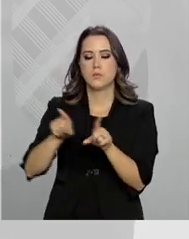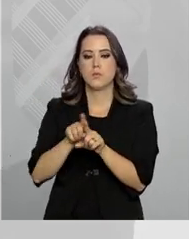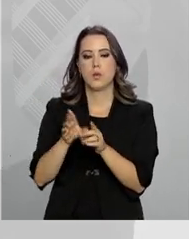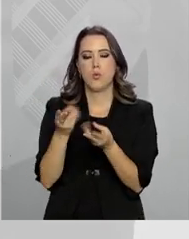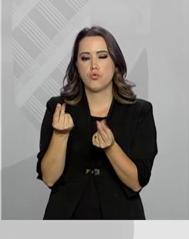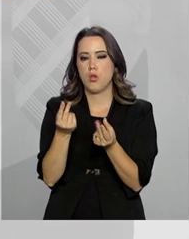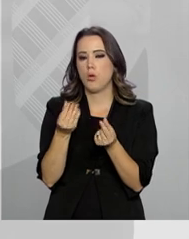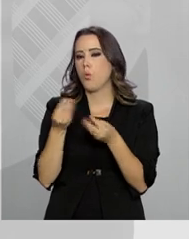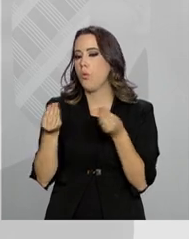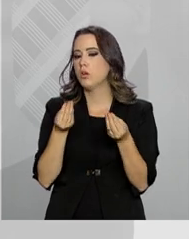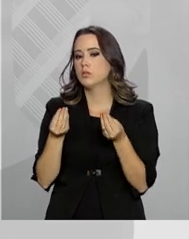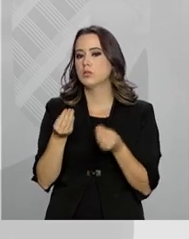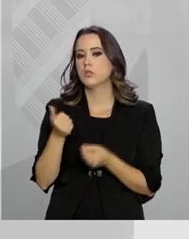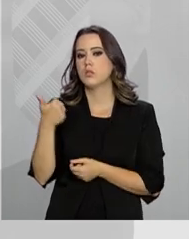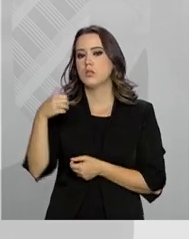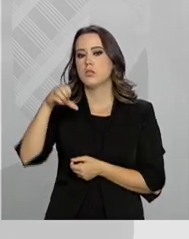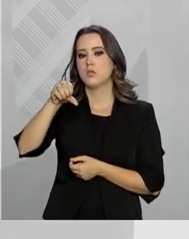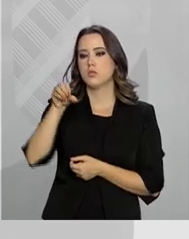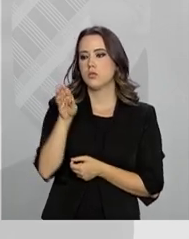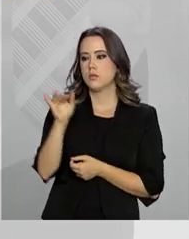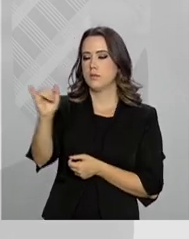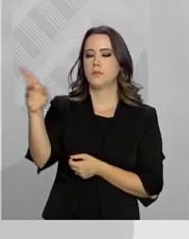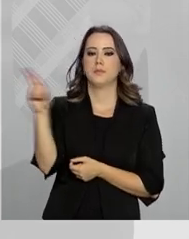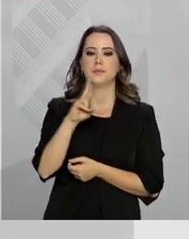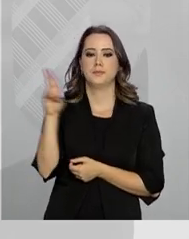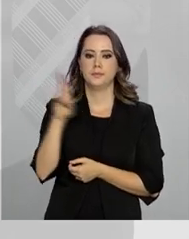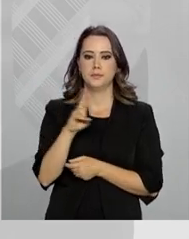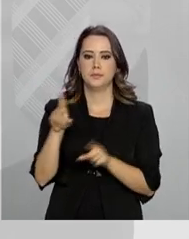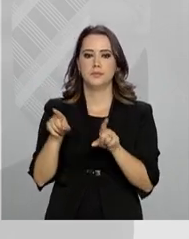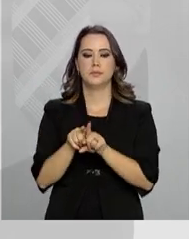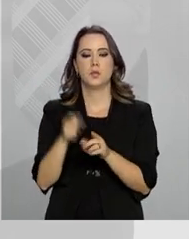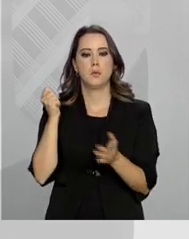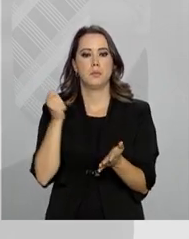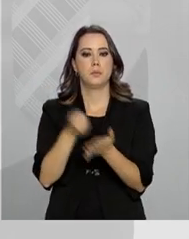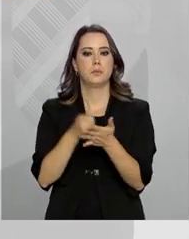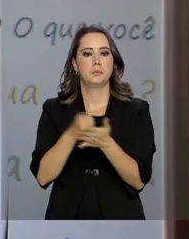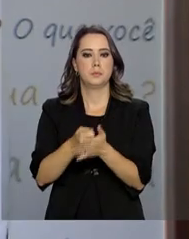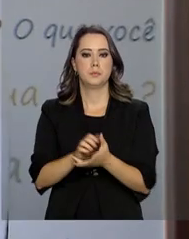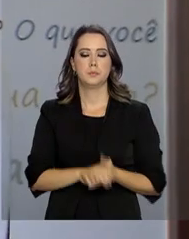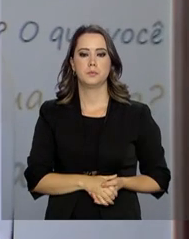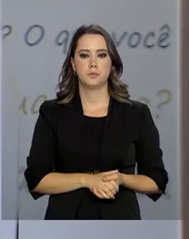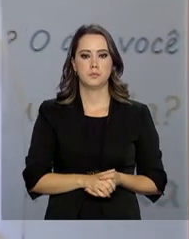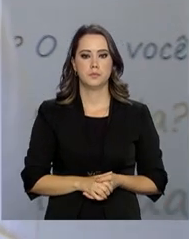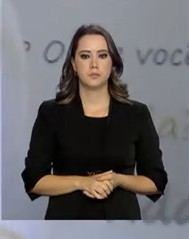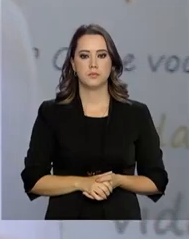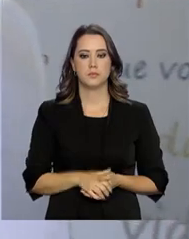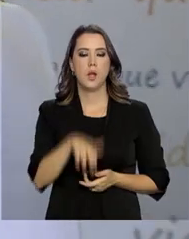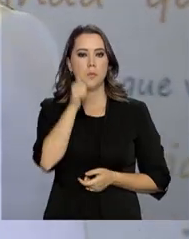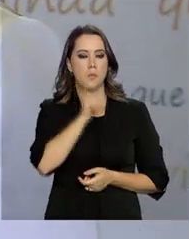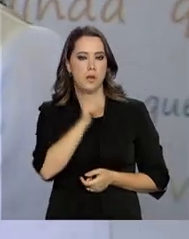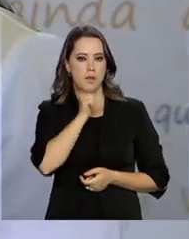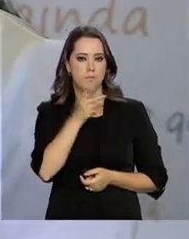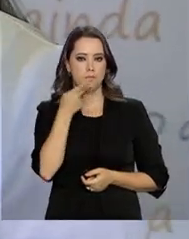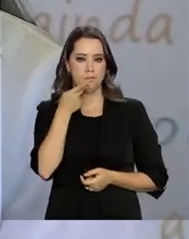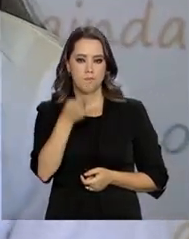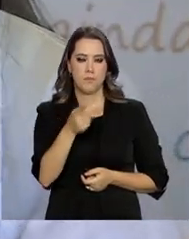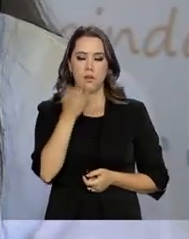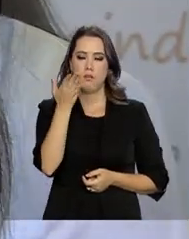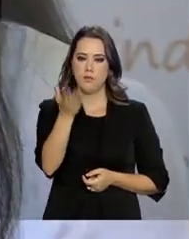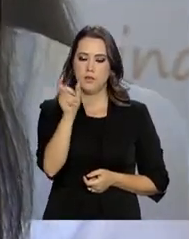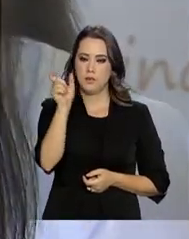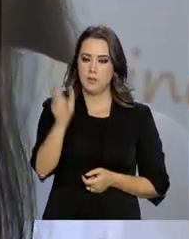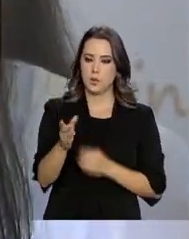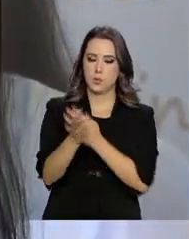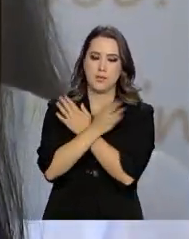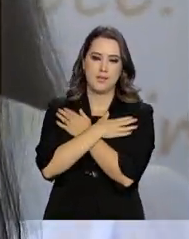totalizando quase 19 bilhões de reais em pagamentos esta consultora aconselha o trabalhador que